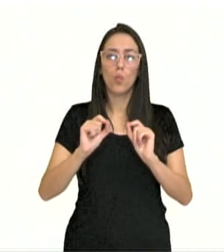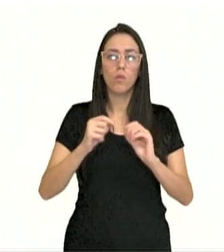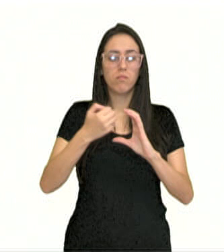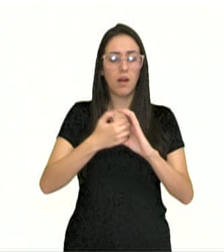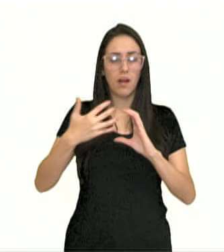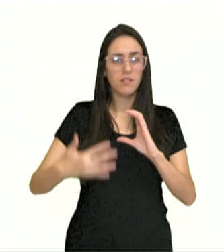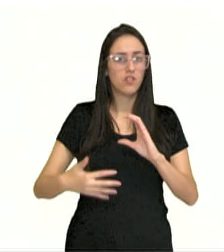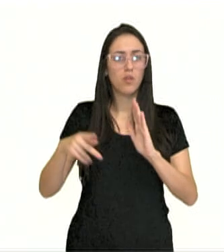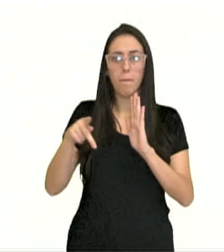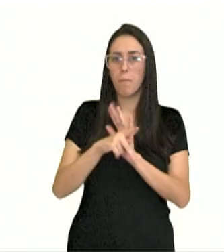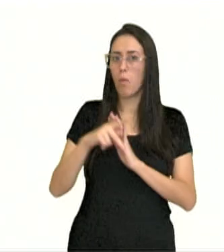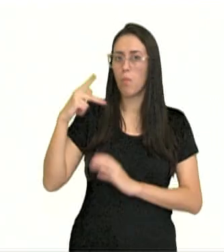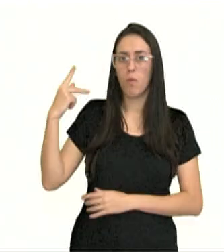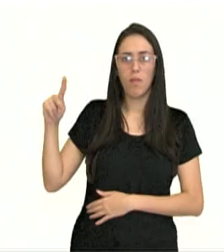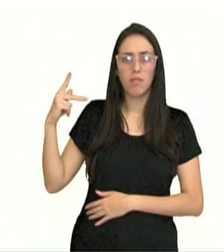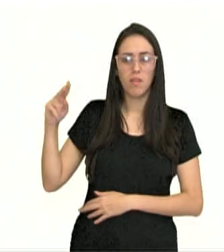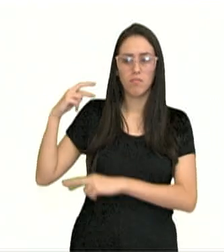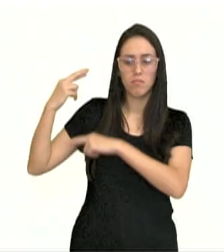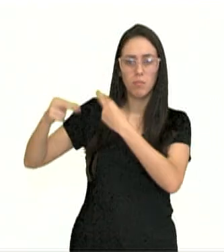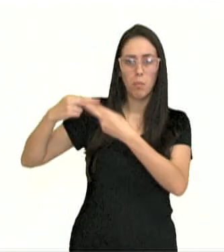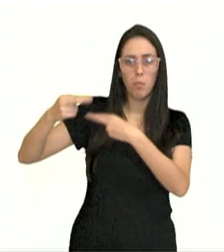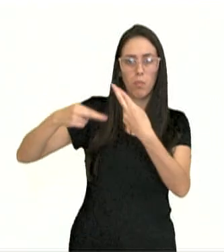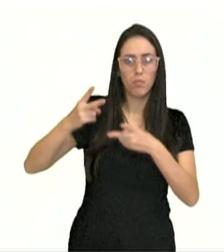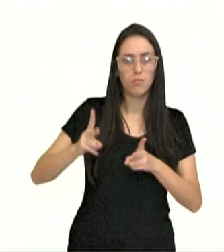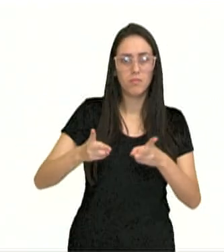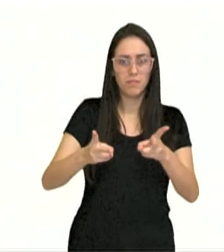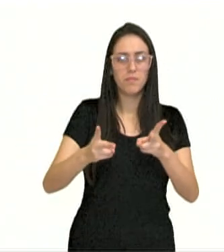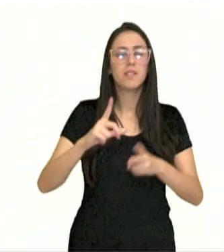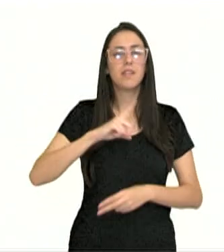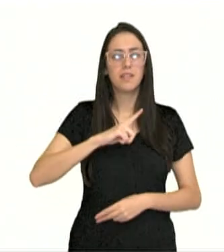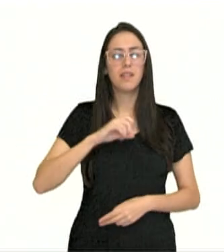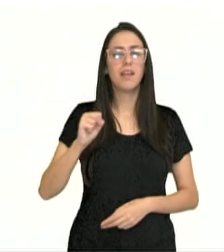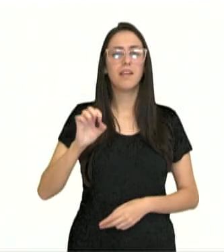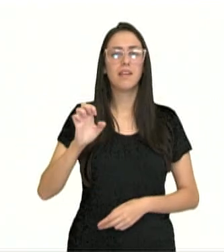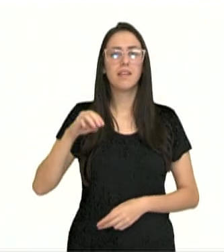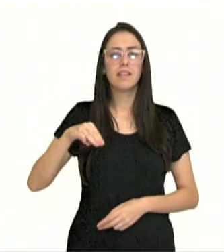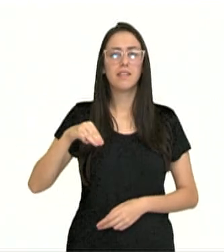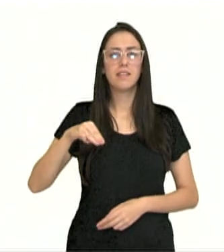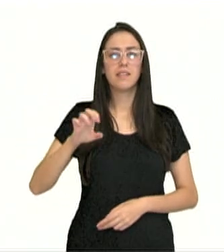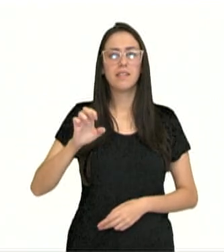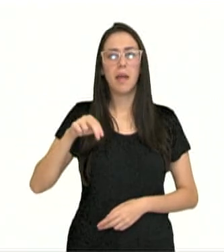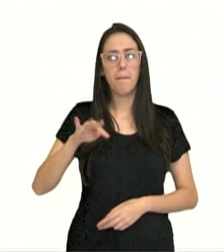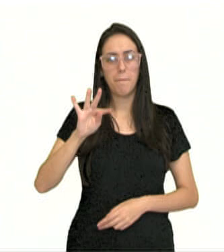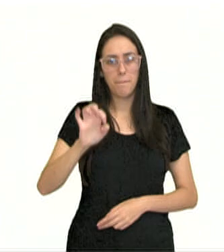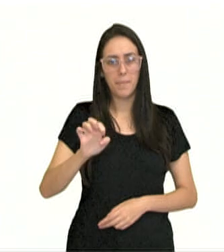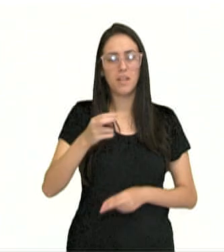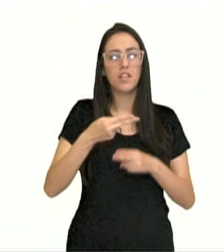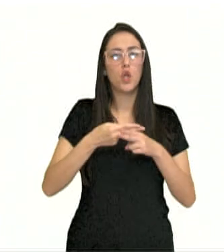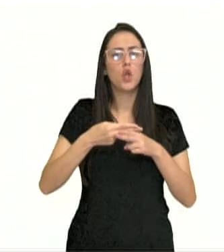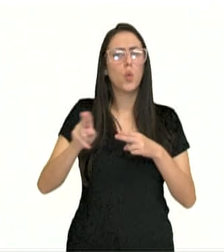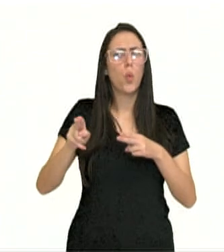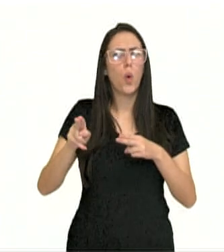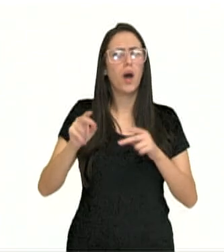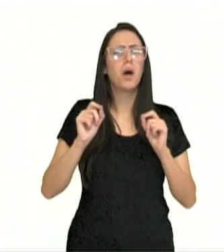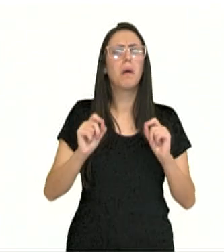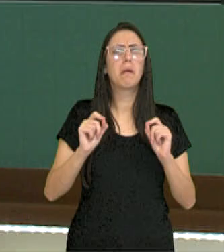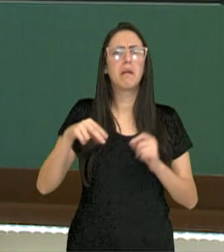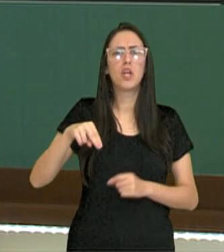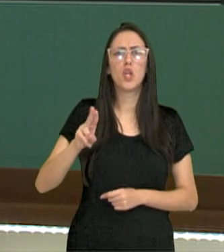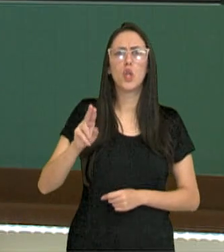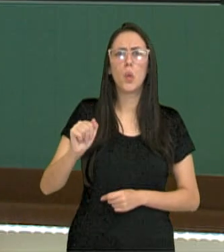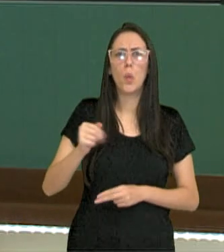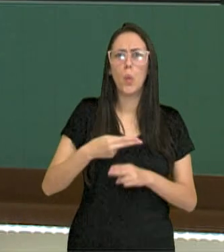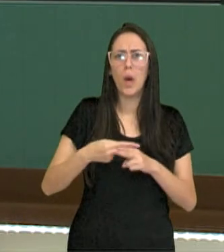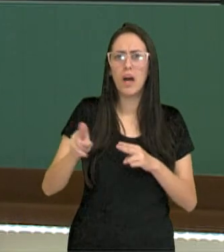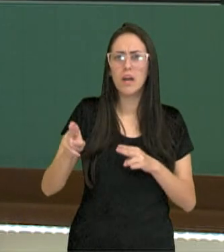para a reprodução. Então, apresentam sementes nuas. Mas o que é isso, Fabiano? Sementes nuas? São sementes